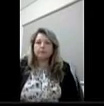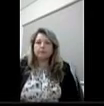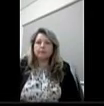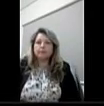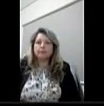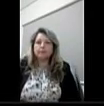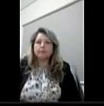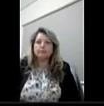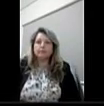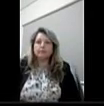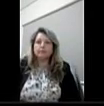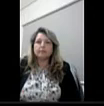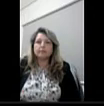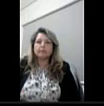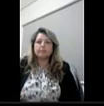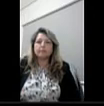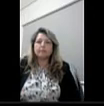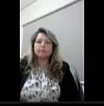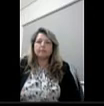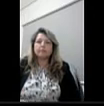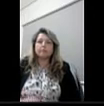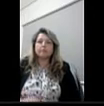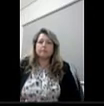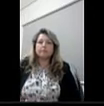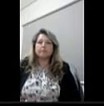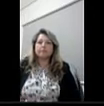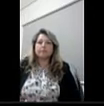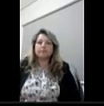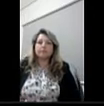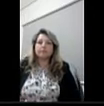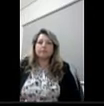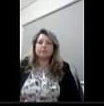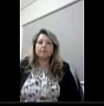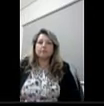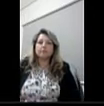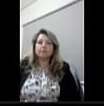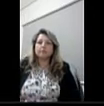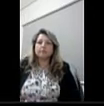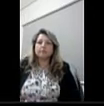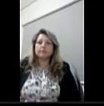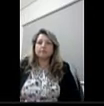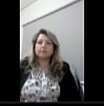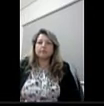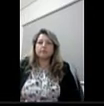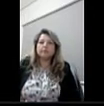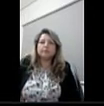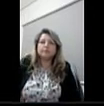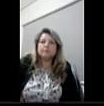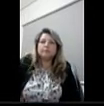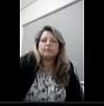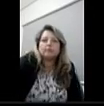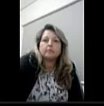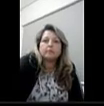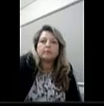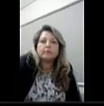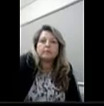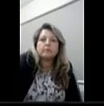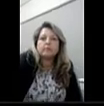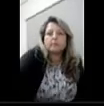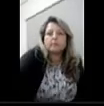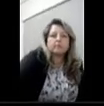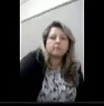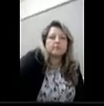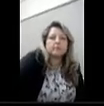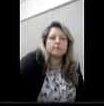uma opção legal é ler a prova em voz alta, né, antes de se iniciar a prova, assim você se certifica que o aluno, ele